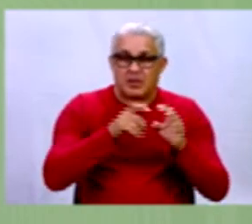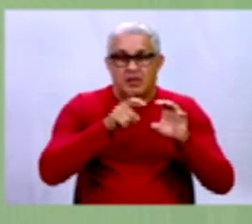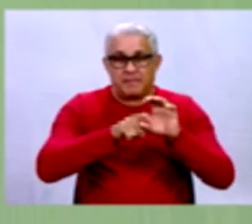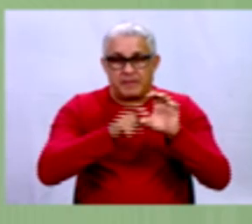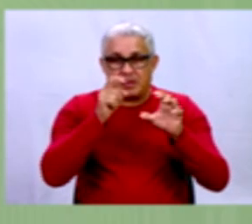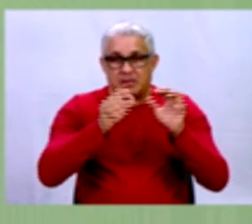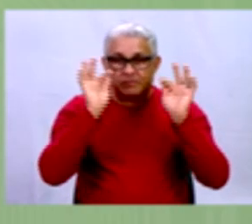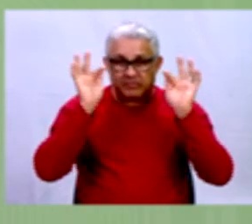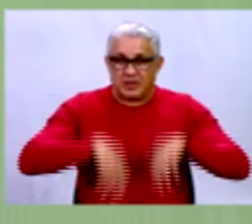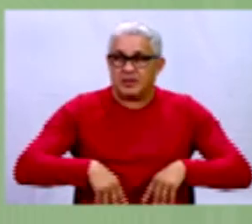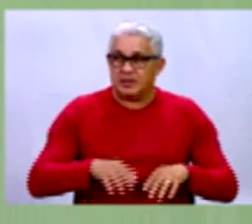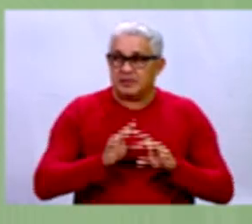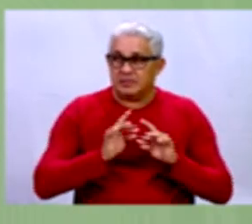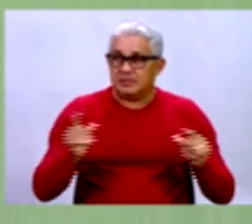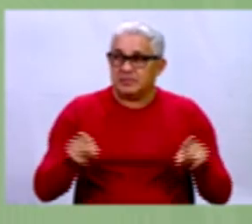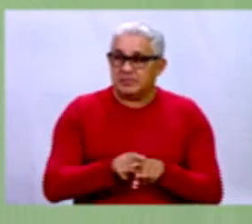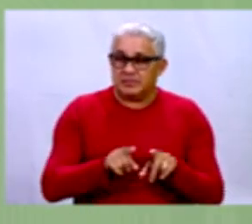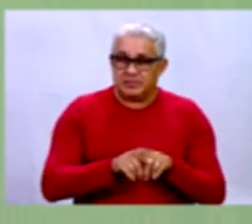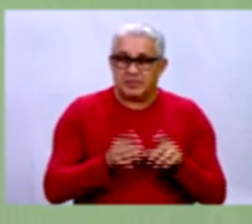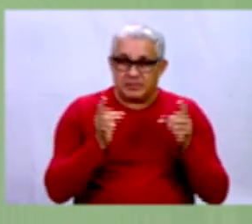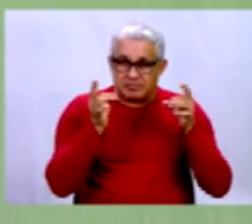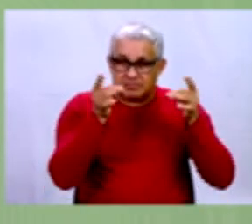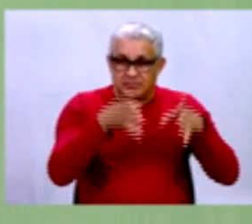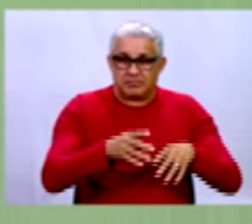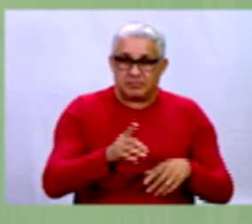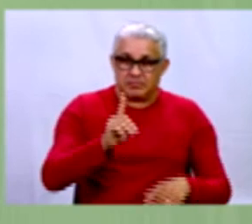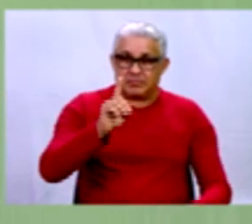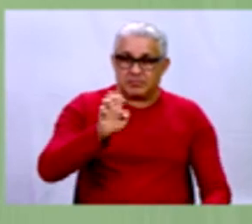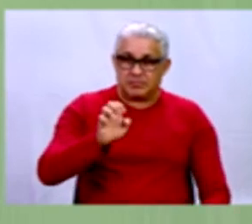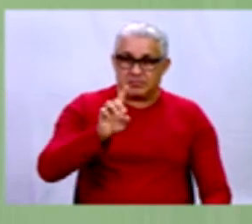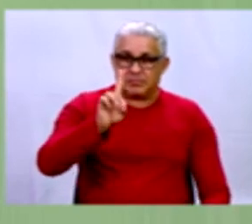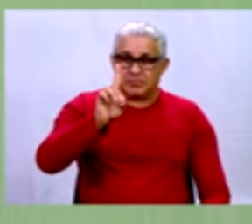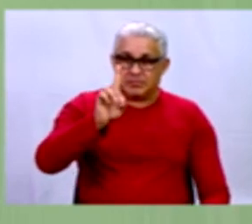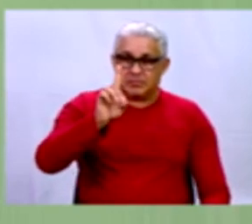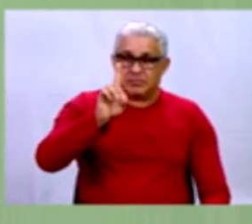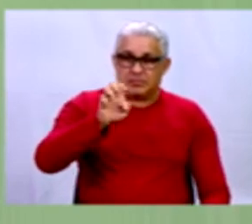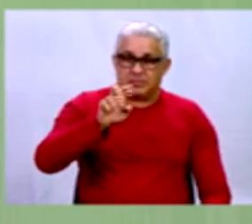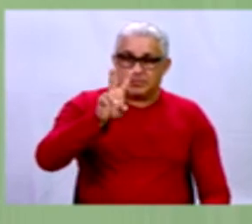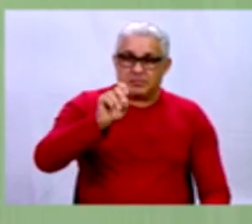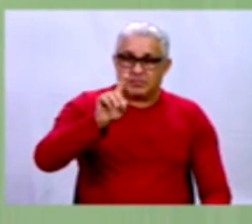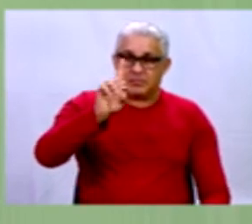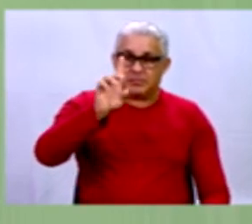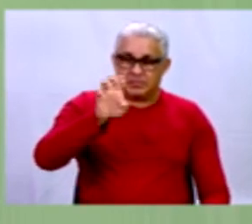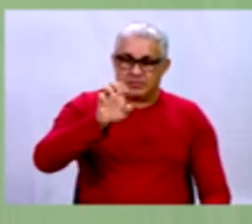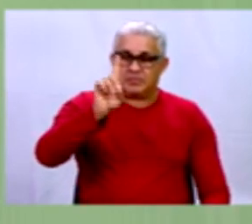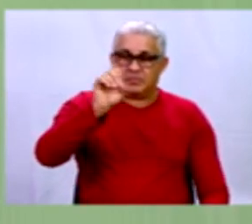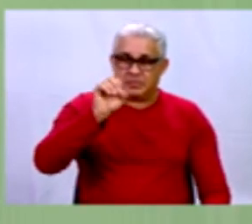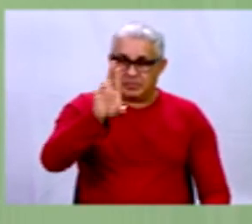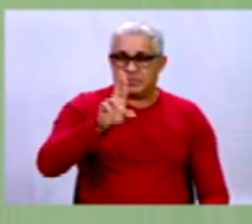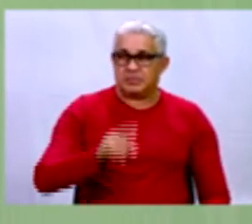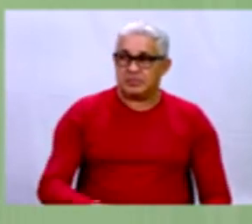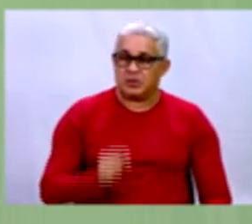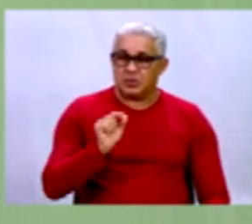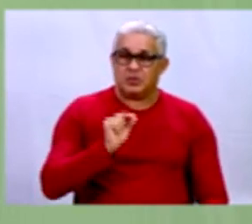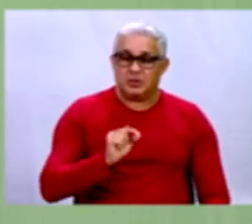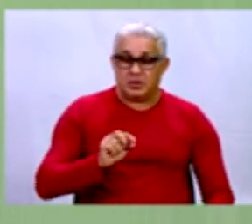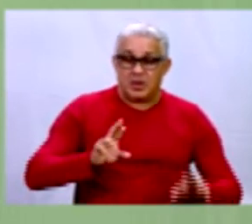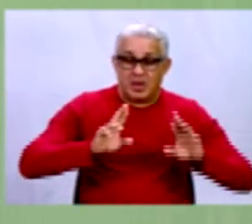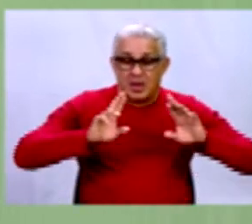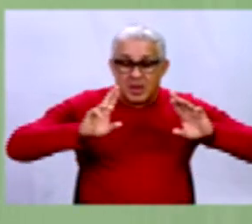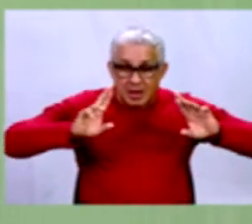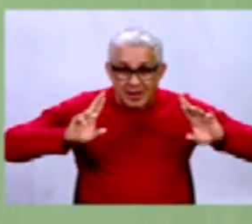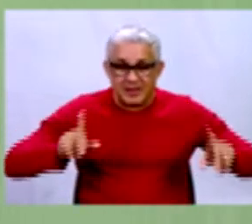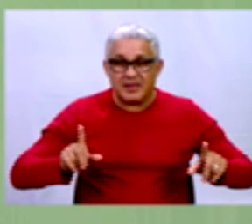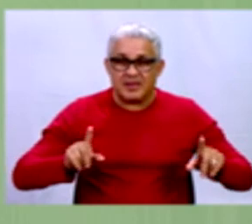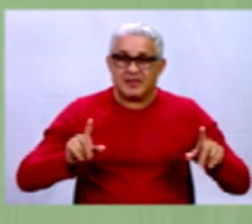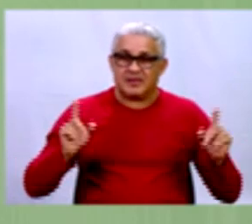tá? E o saldo devedor, gente? O saldo devedor de um financiamento consiste na diferença entre